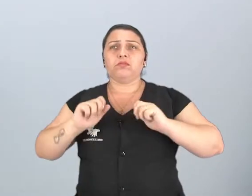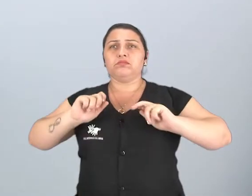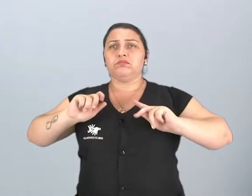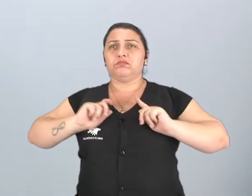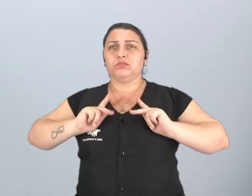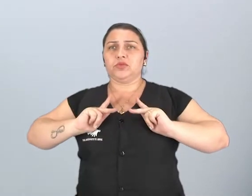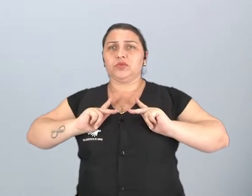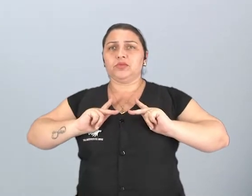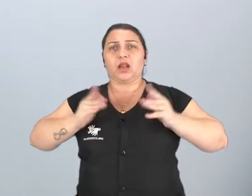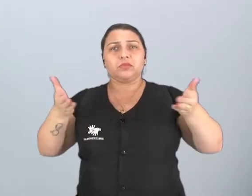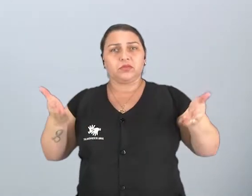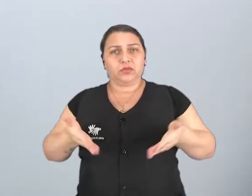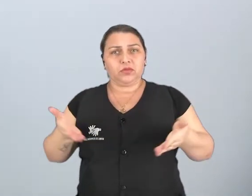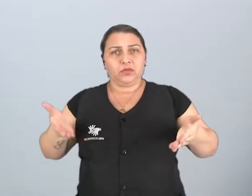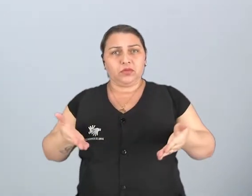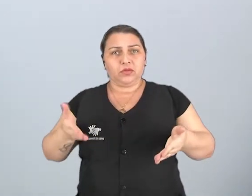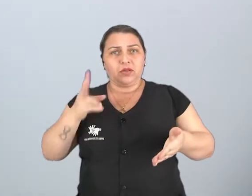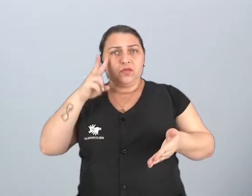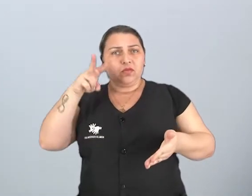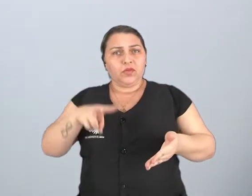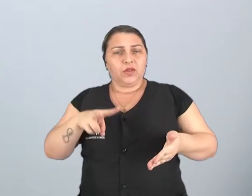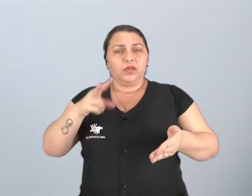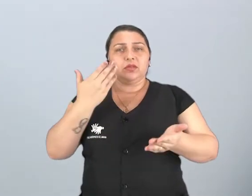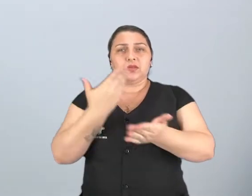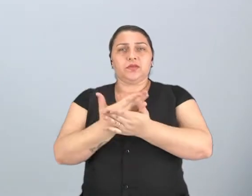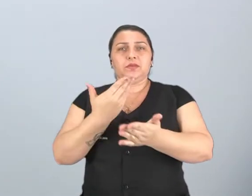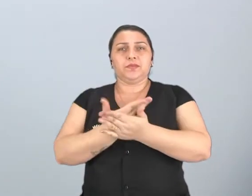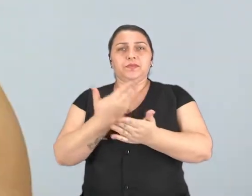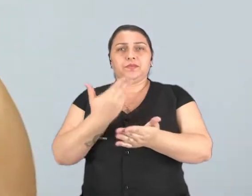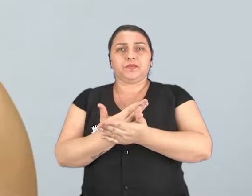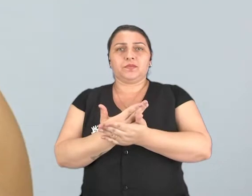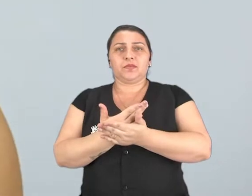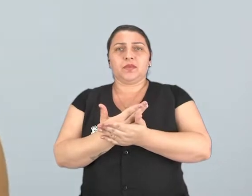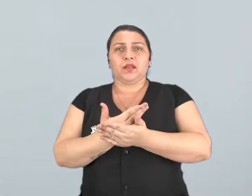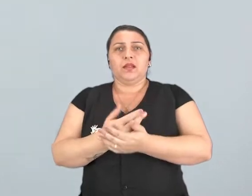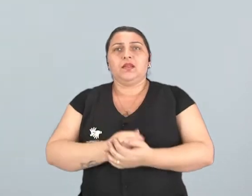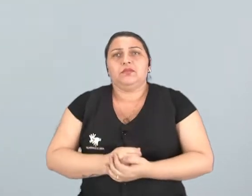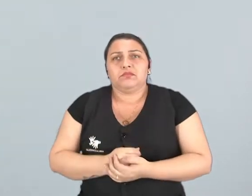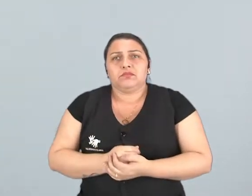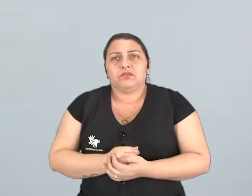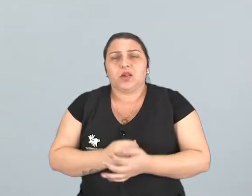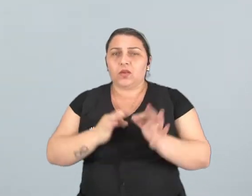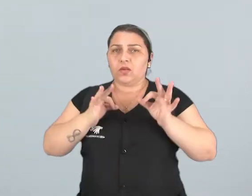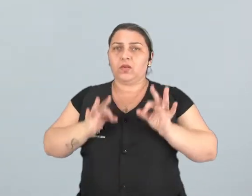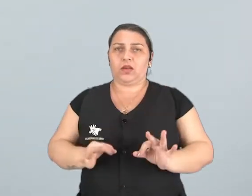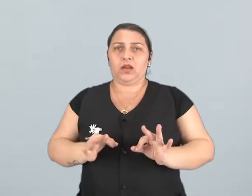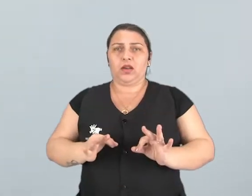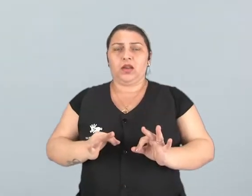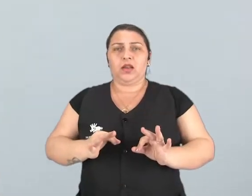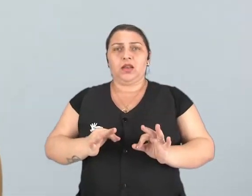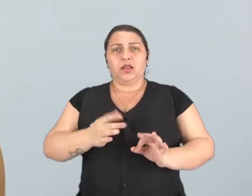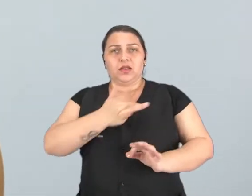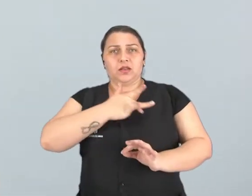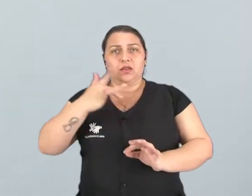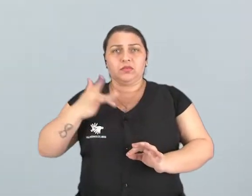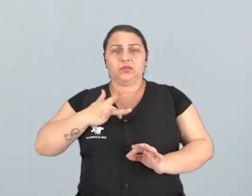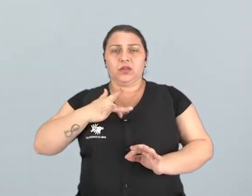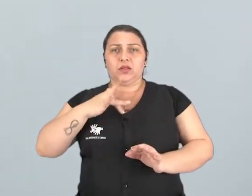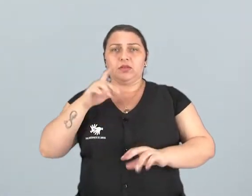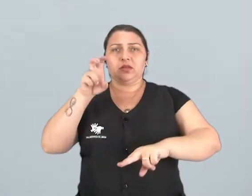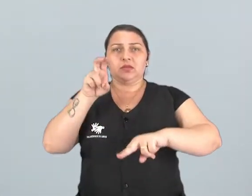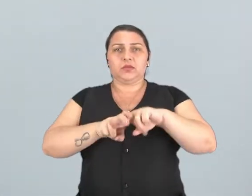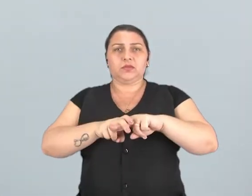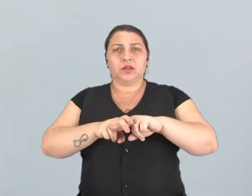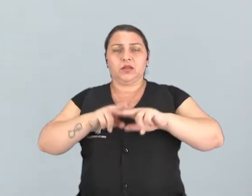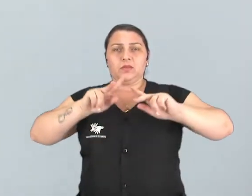sua postura agora, assistindo às nossas aulas, né? Será que ela é uma postura correta? Será que é saudável você estar